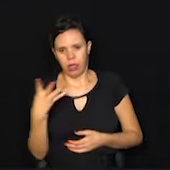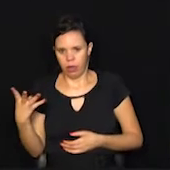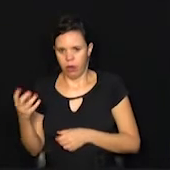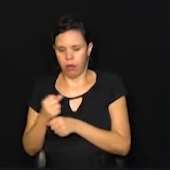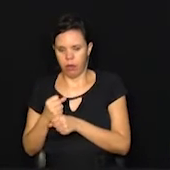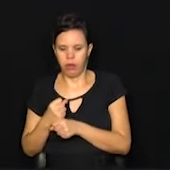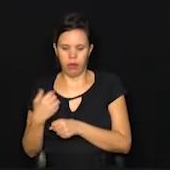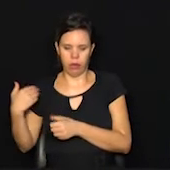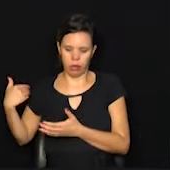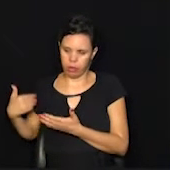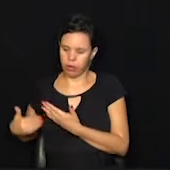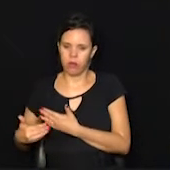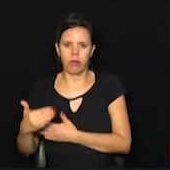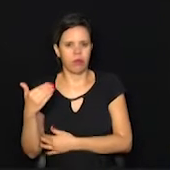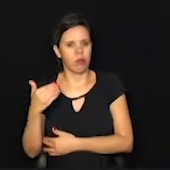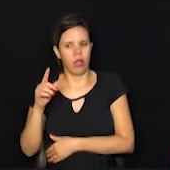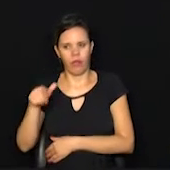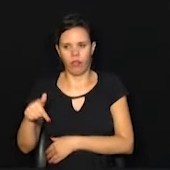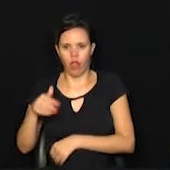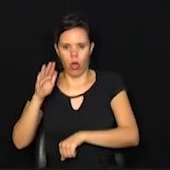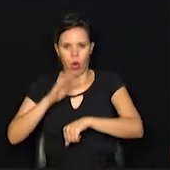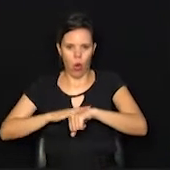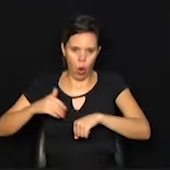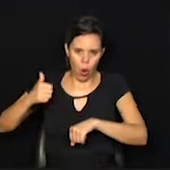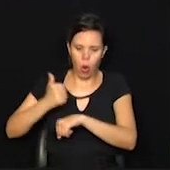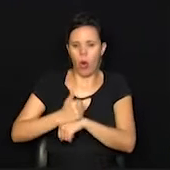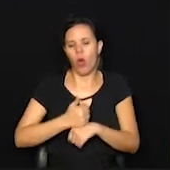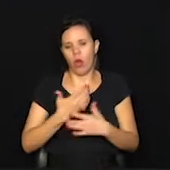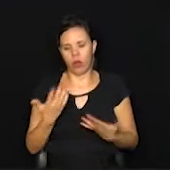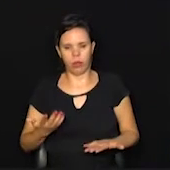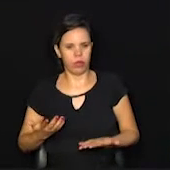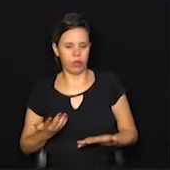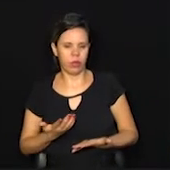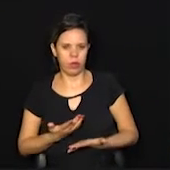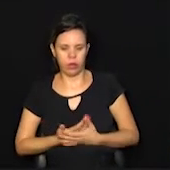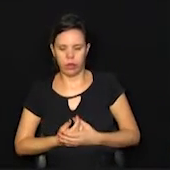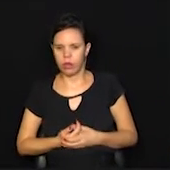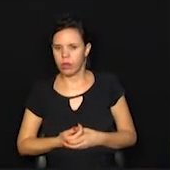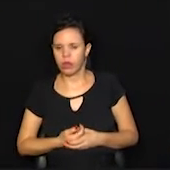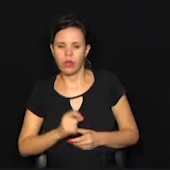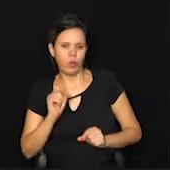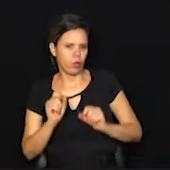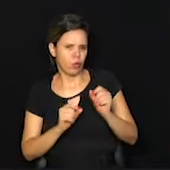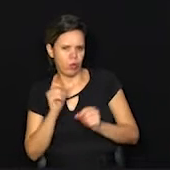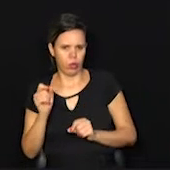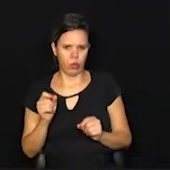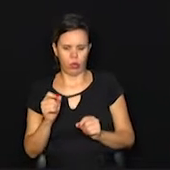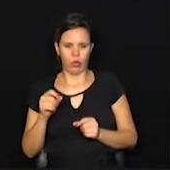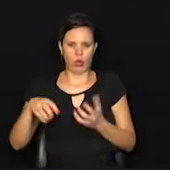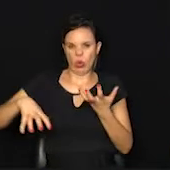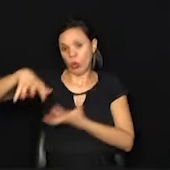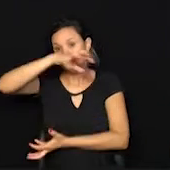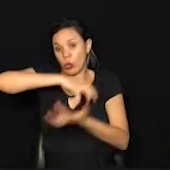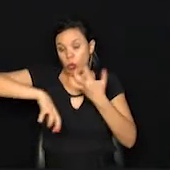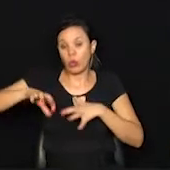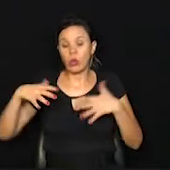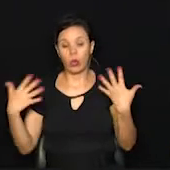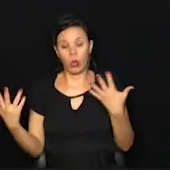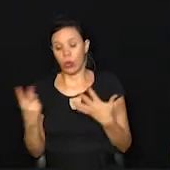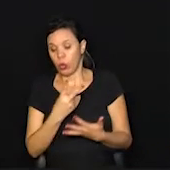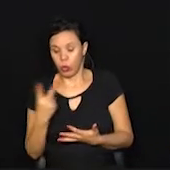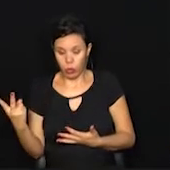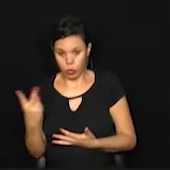golpe né é quando a gente discute 64 a primeira questão é essa foi um golpe ou foi uma revolução né